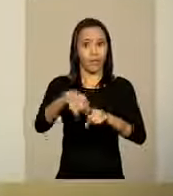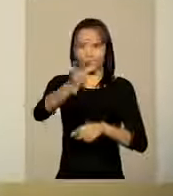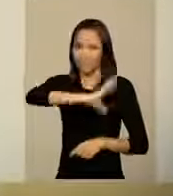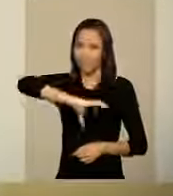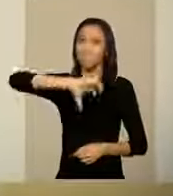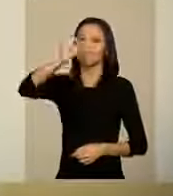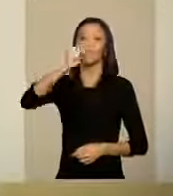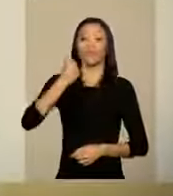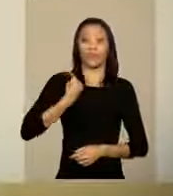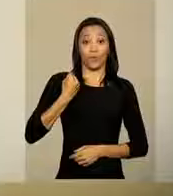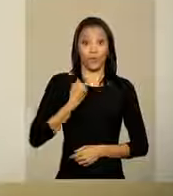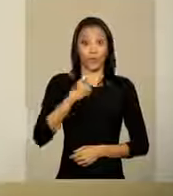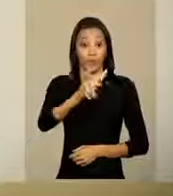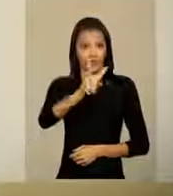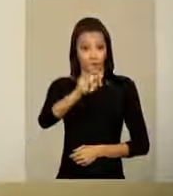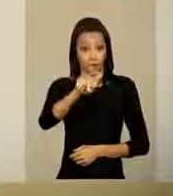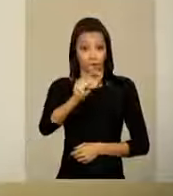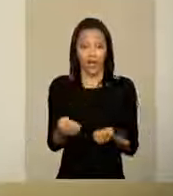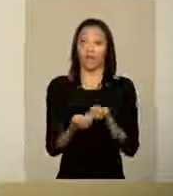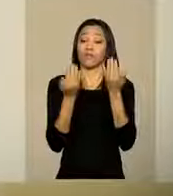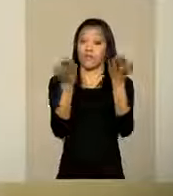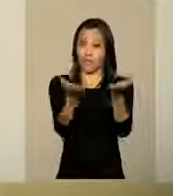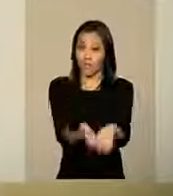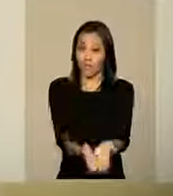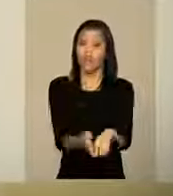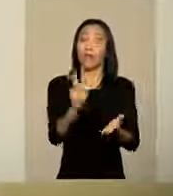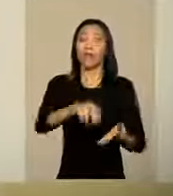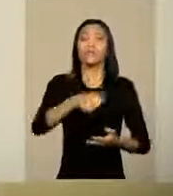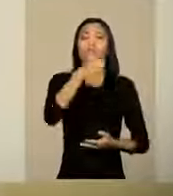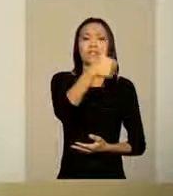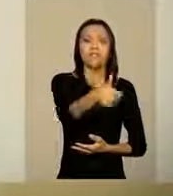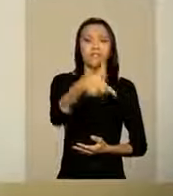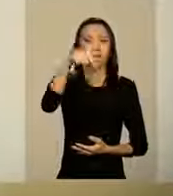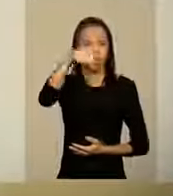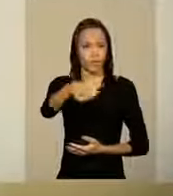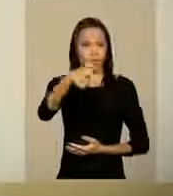recorde no número de vagas oferecidas são